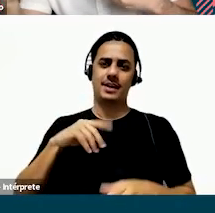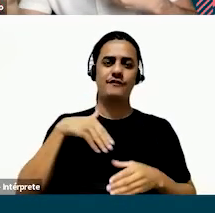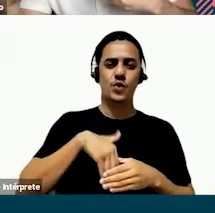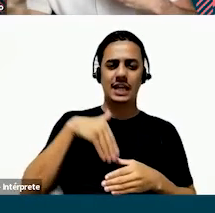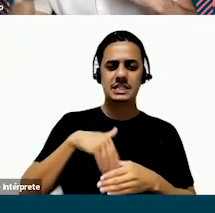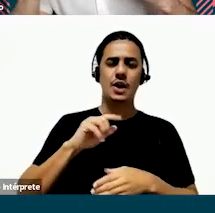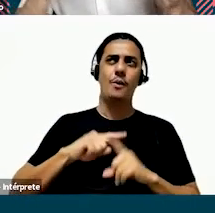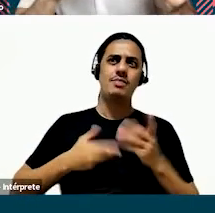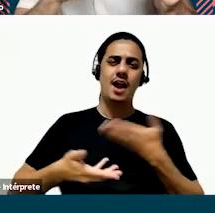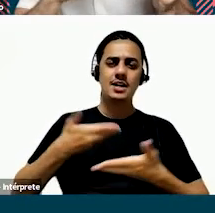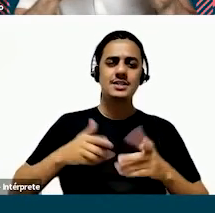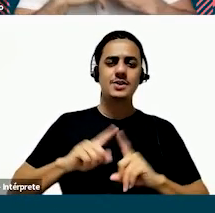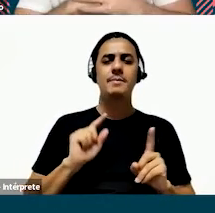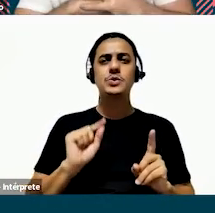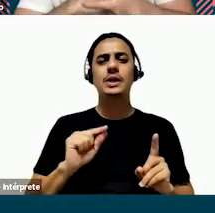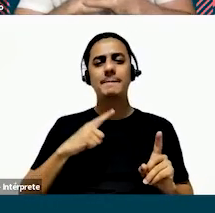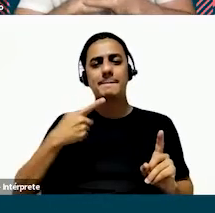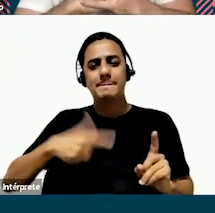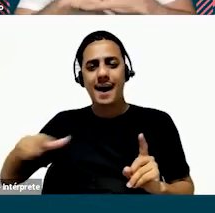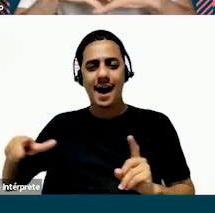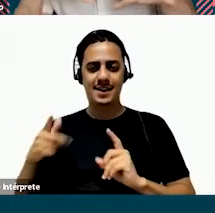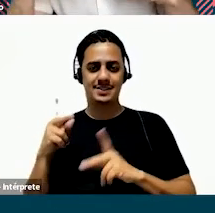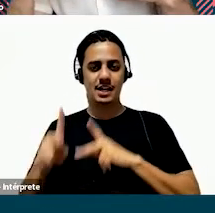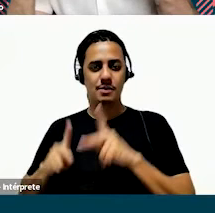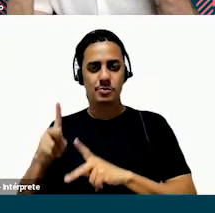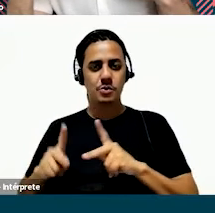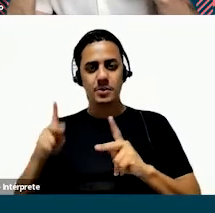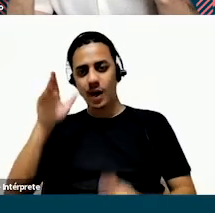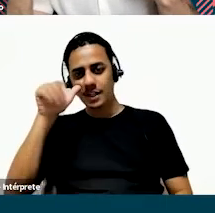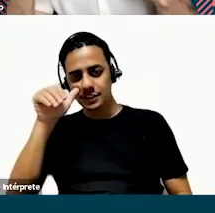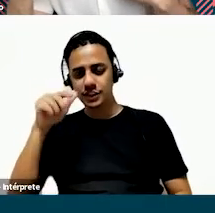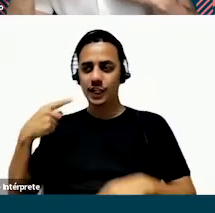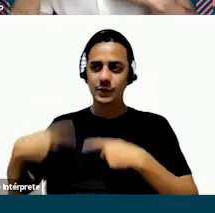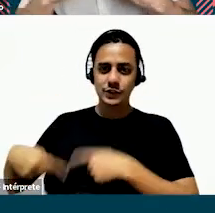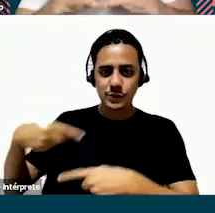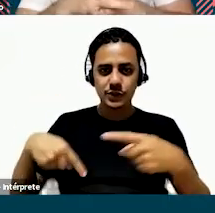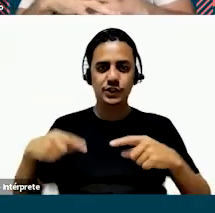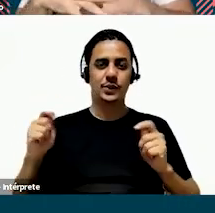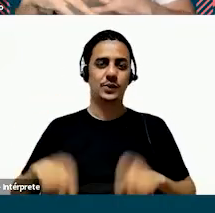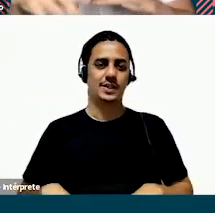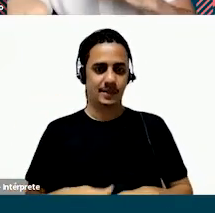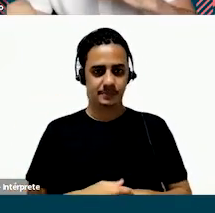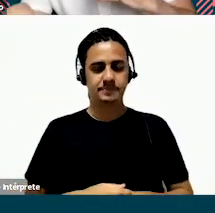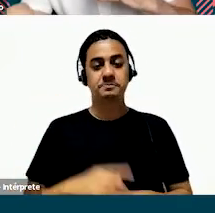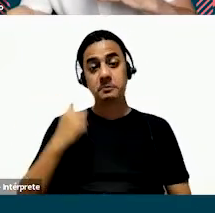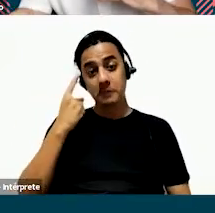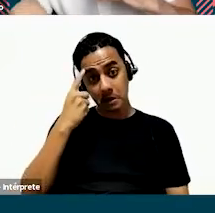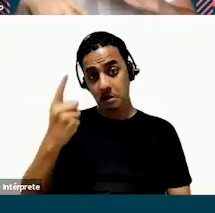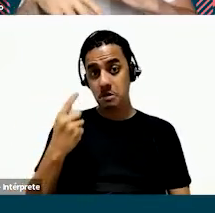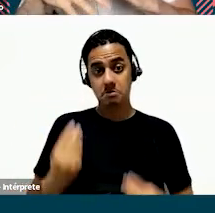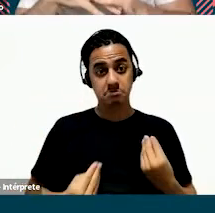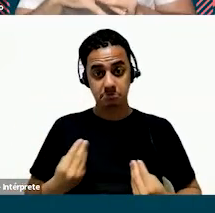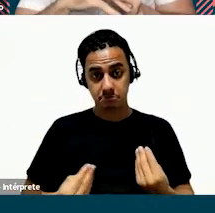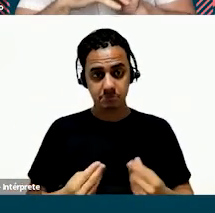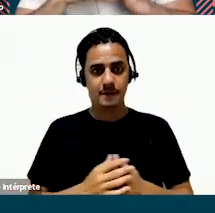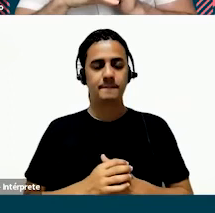tem a votação, mas o que mais além da votação a gente consegue ter para o público que está aqui fora assistindo e discutindo, né? E a